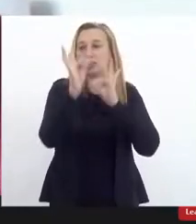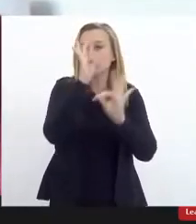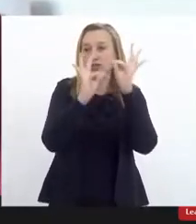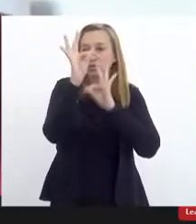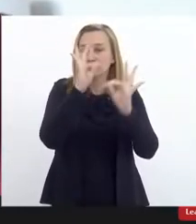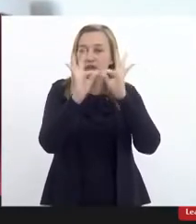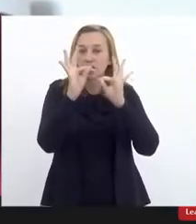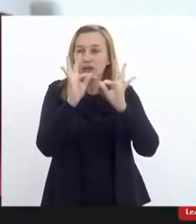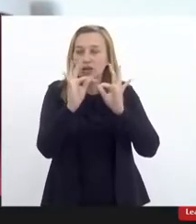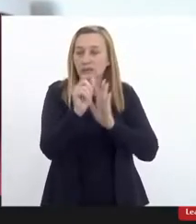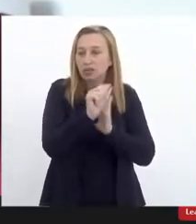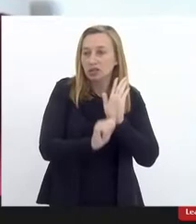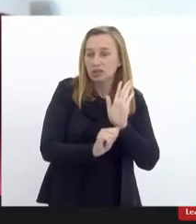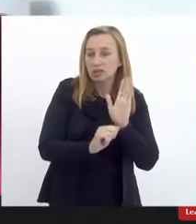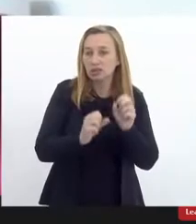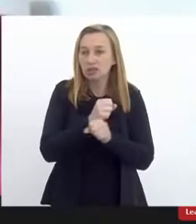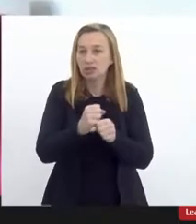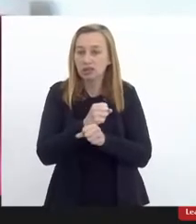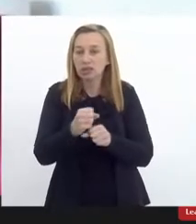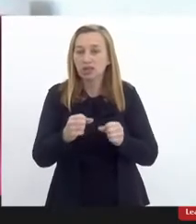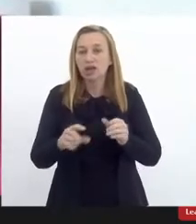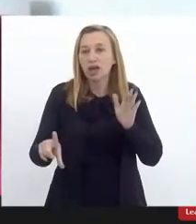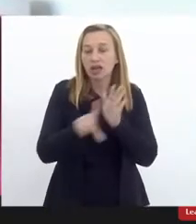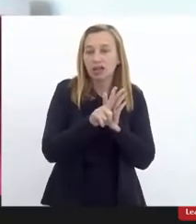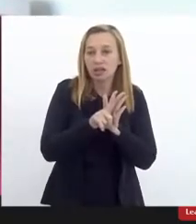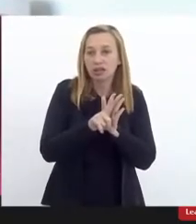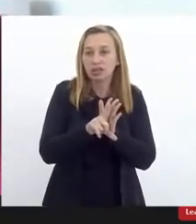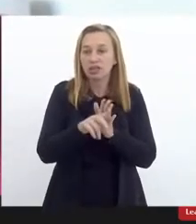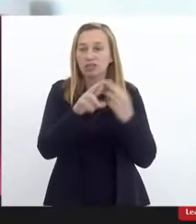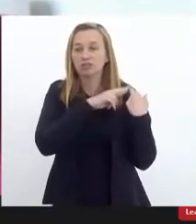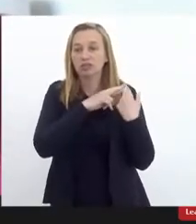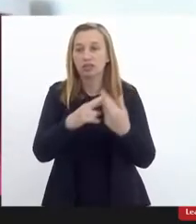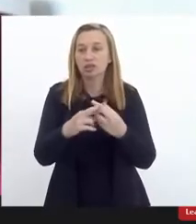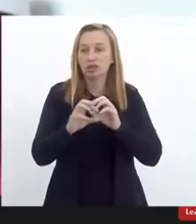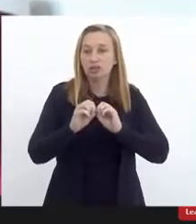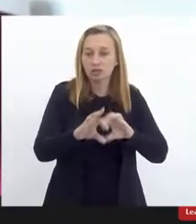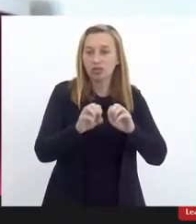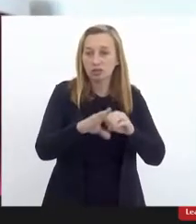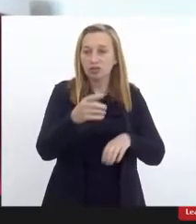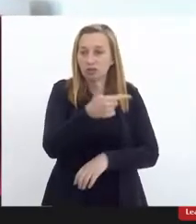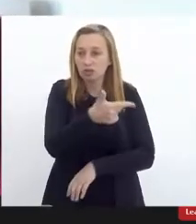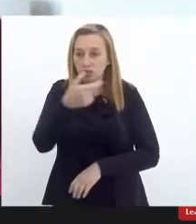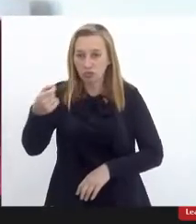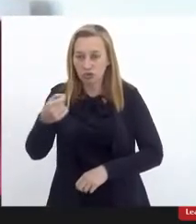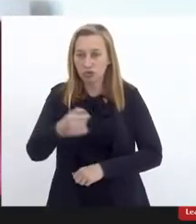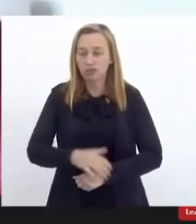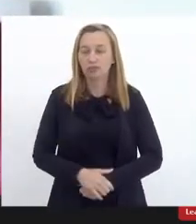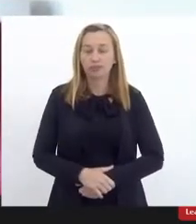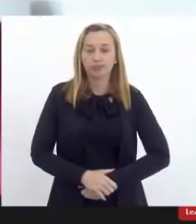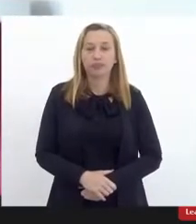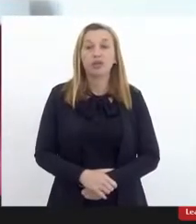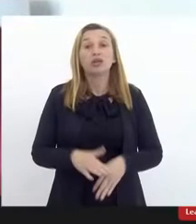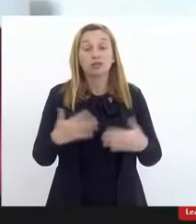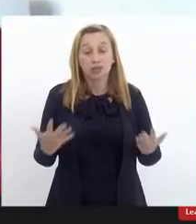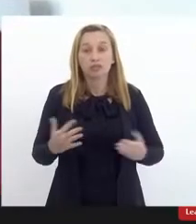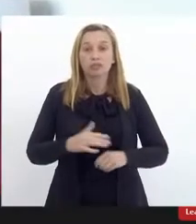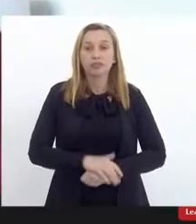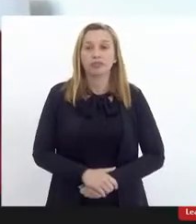apresentação do relatório anual da Lei de Responsabilidade Educacional do ano 2020.